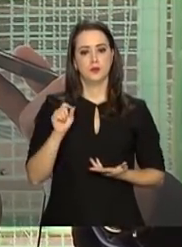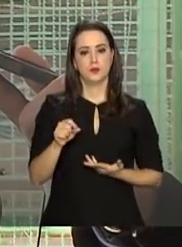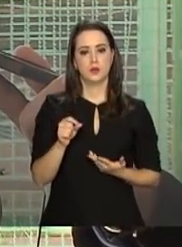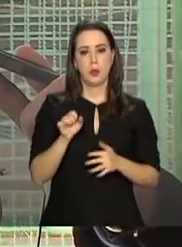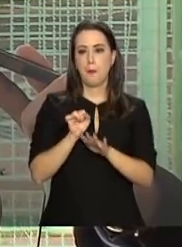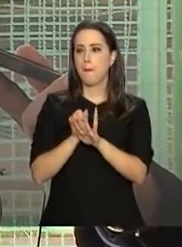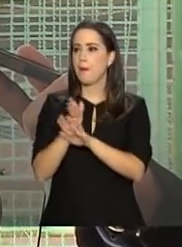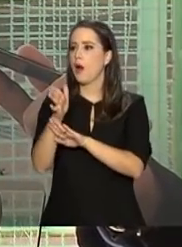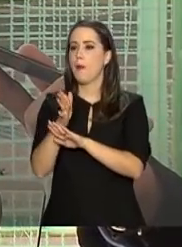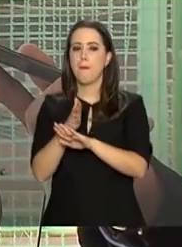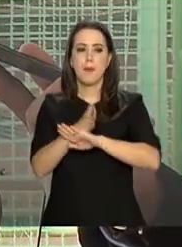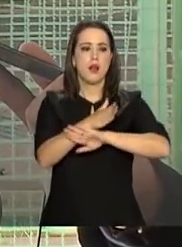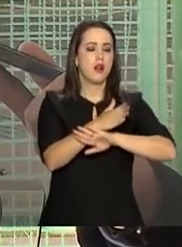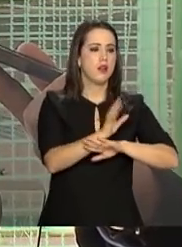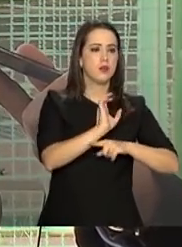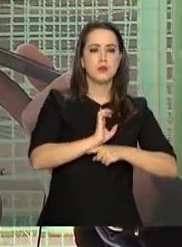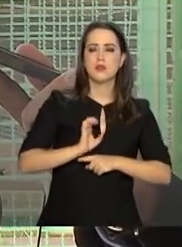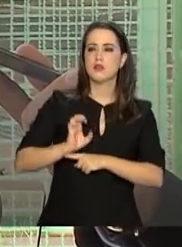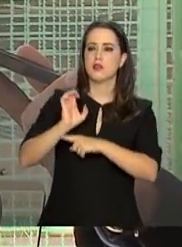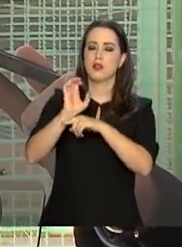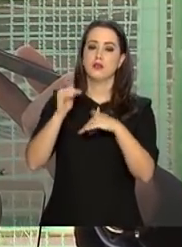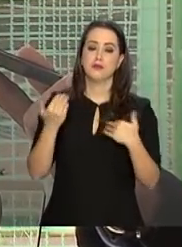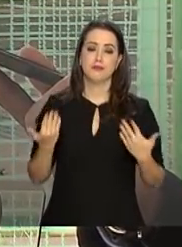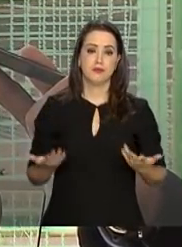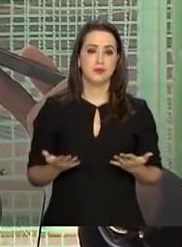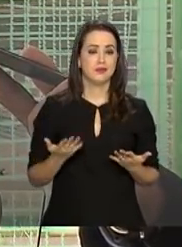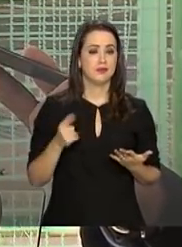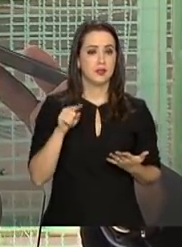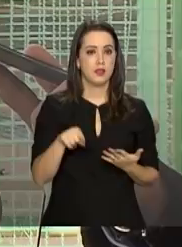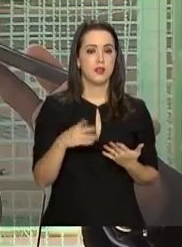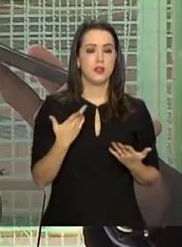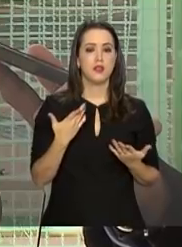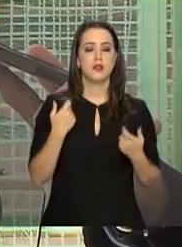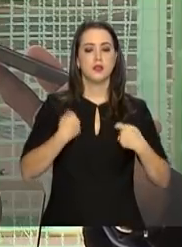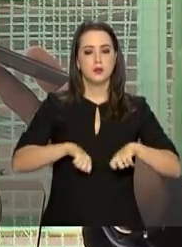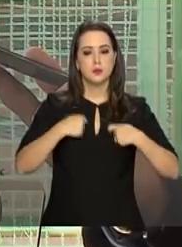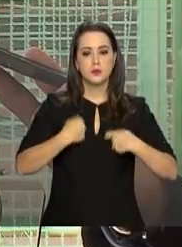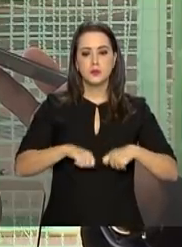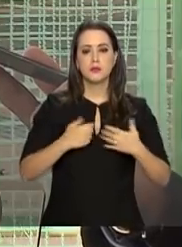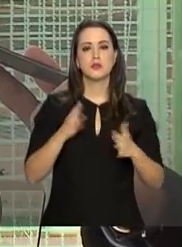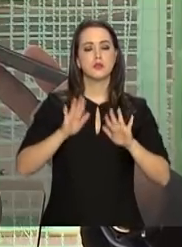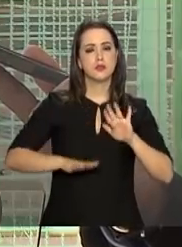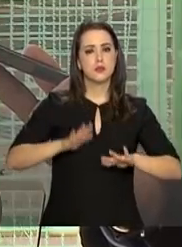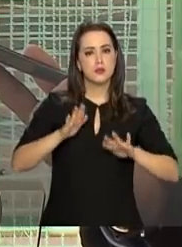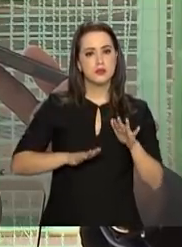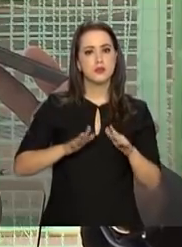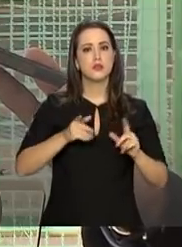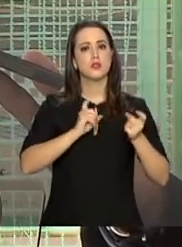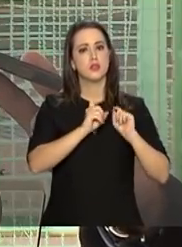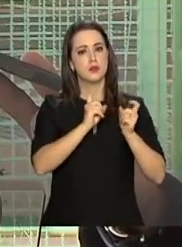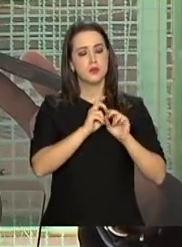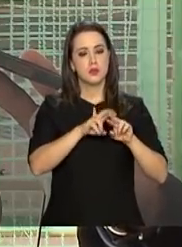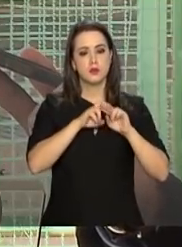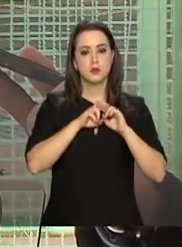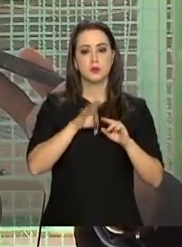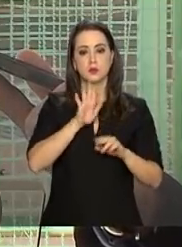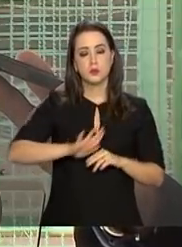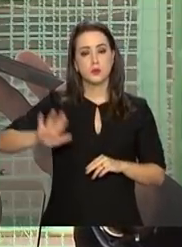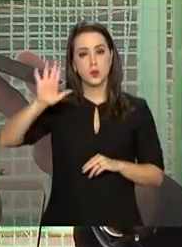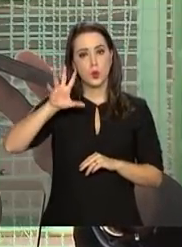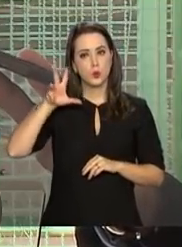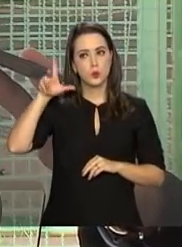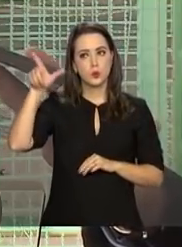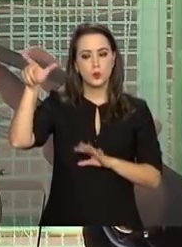transcendem as fronteiras estaduais e essa ação precisa muitas vezes de uma Coordenação a nível nacional